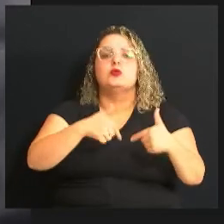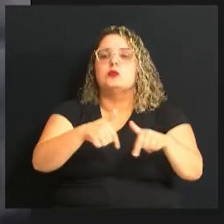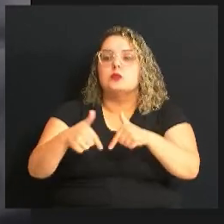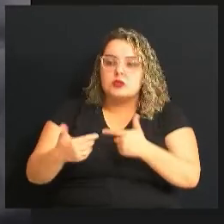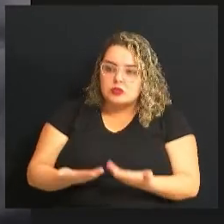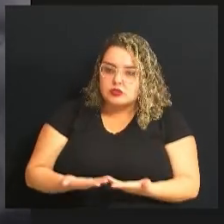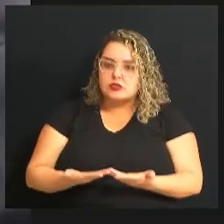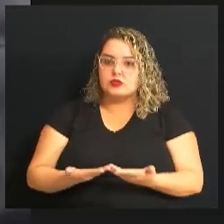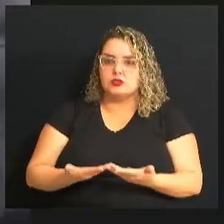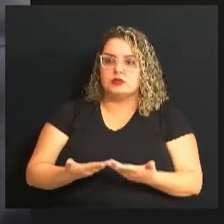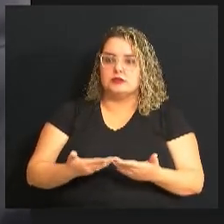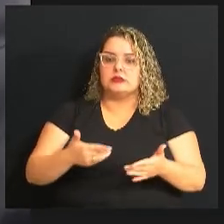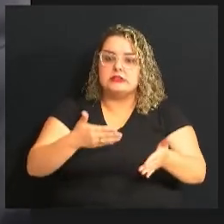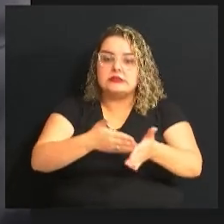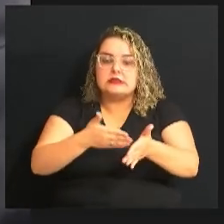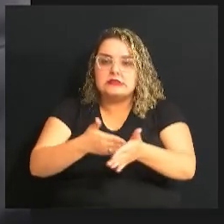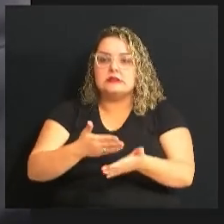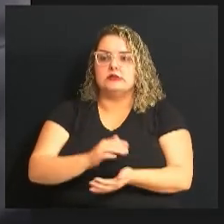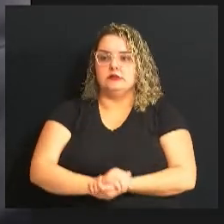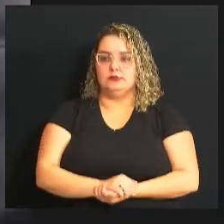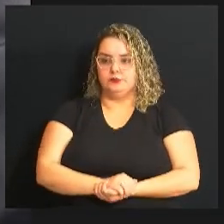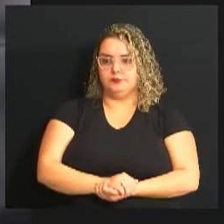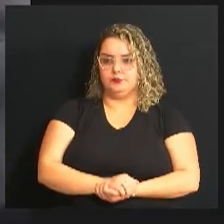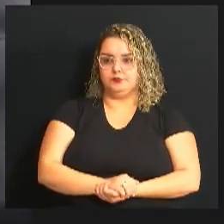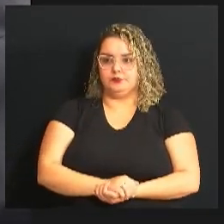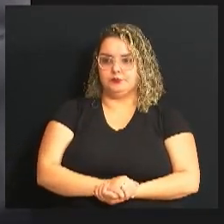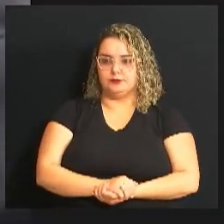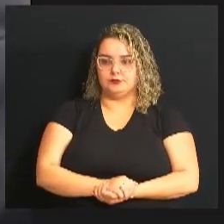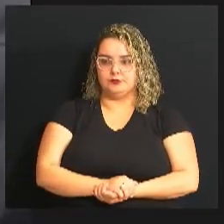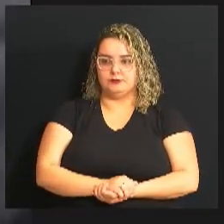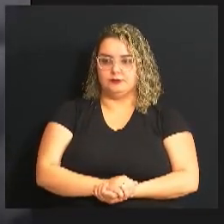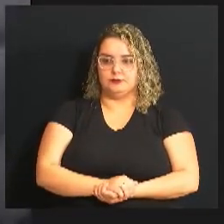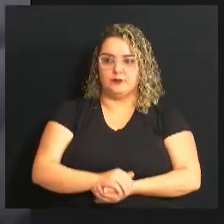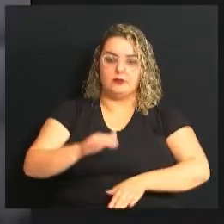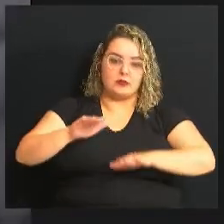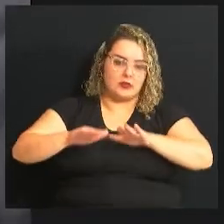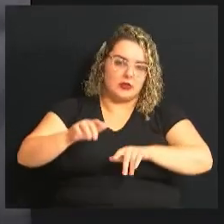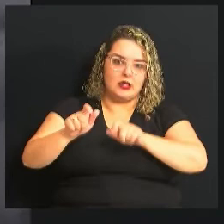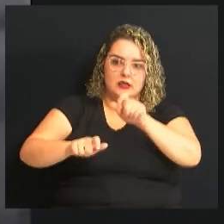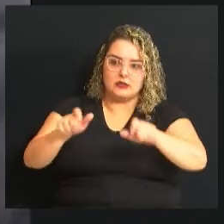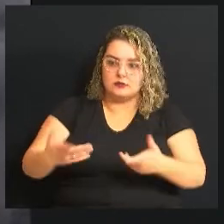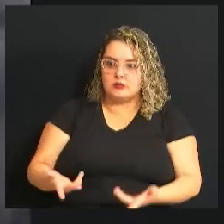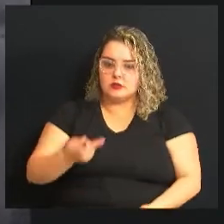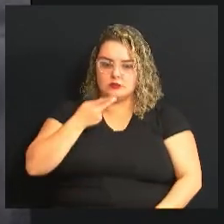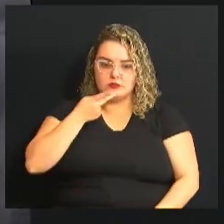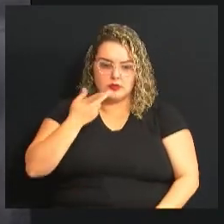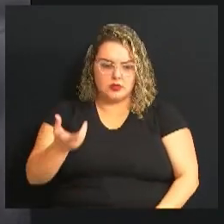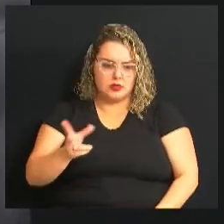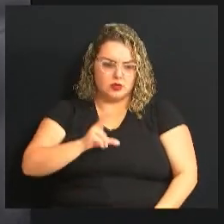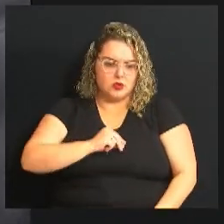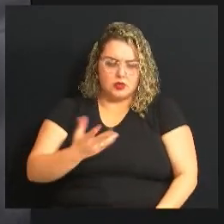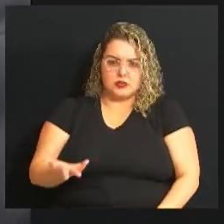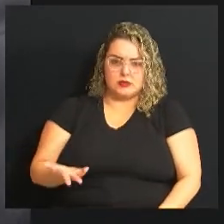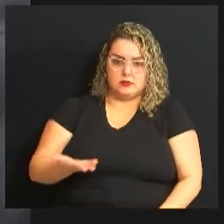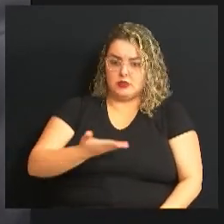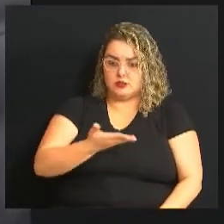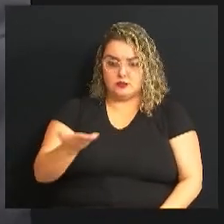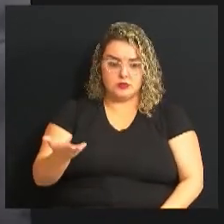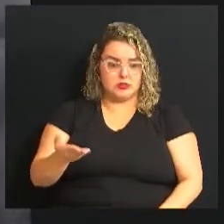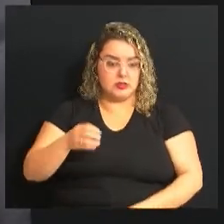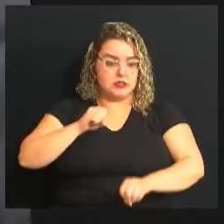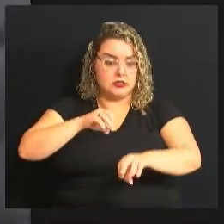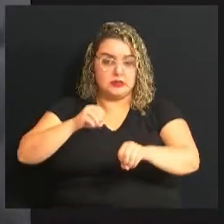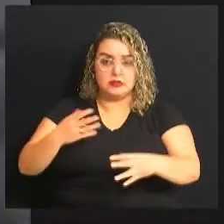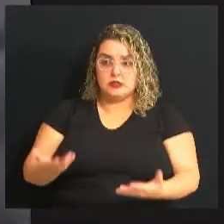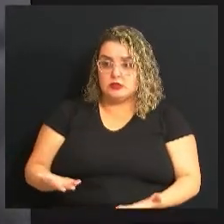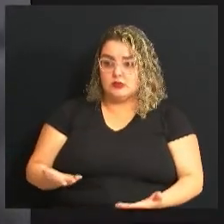limite. Então, às vezes as pessoas diziam assim, nossa, mas vocês, educadores, você,